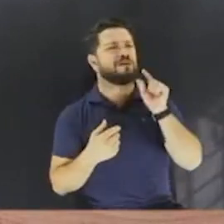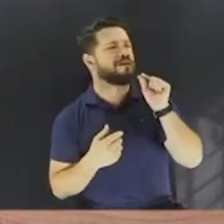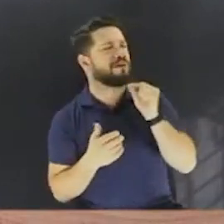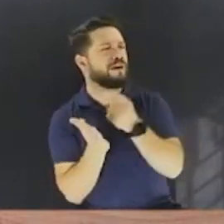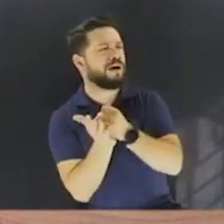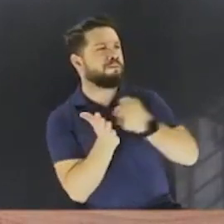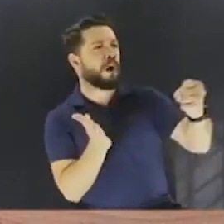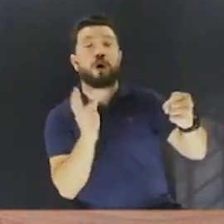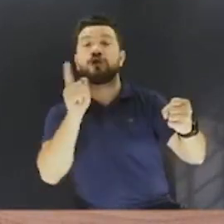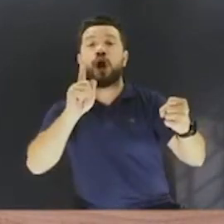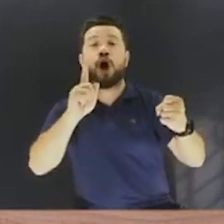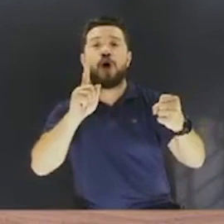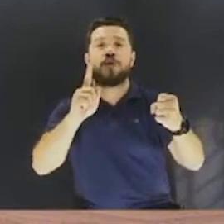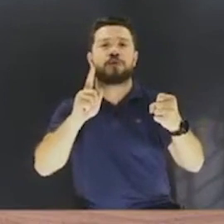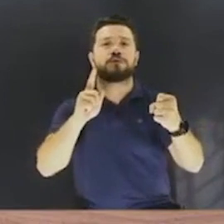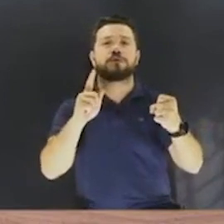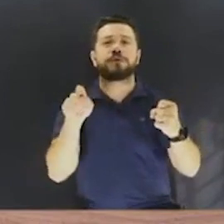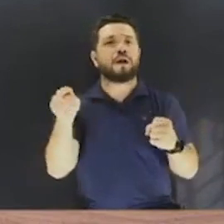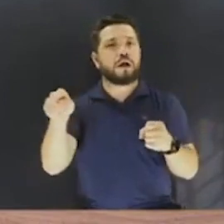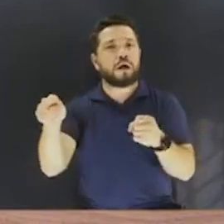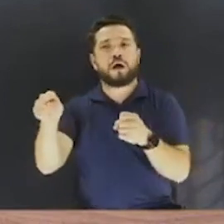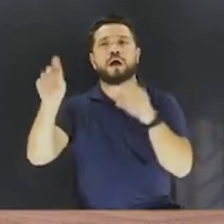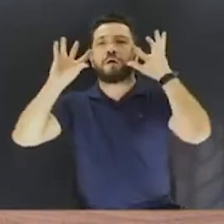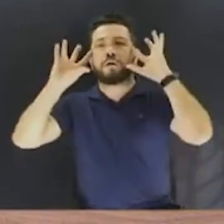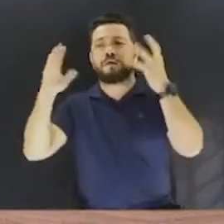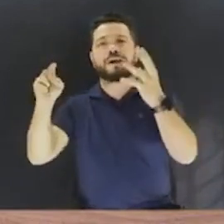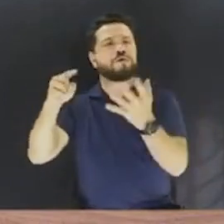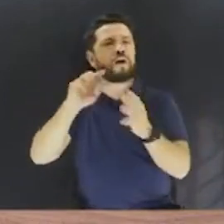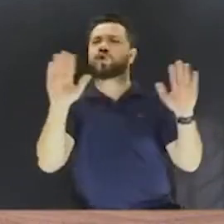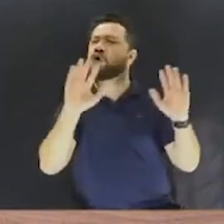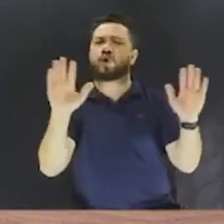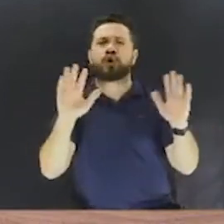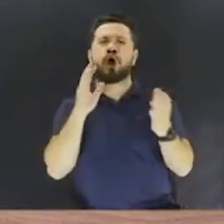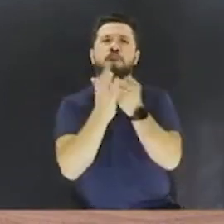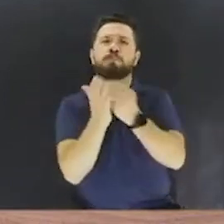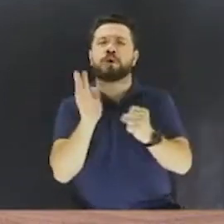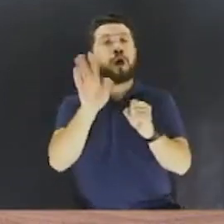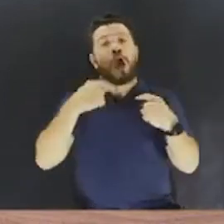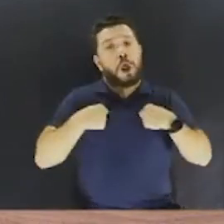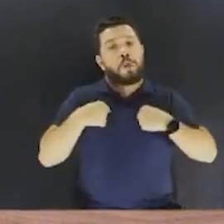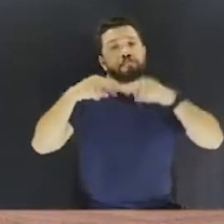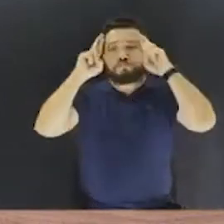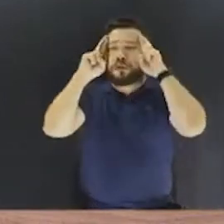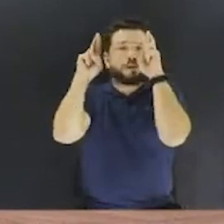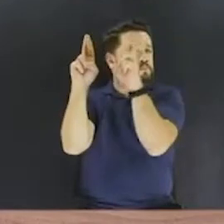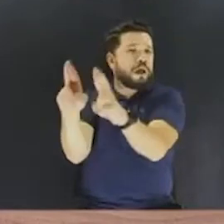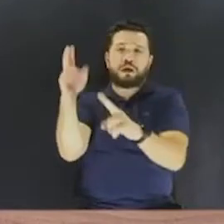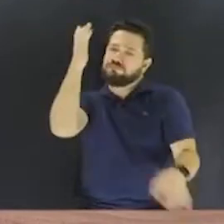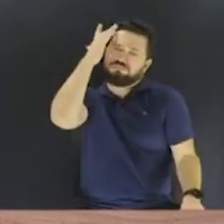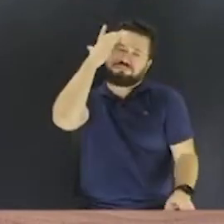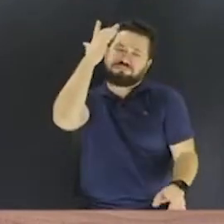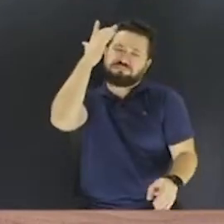eu respeito porque eu respeito a maioria dos vereadores que assim o votaram é pela consciência de cada um eu